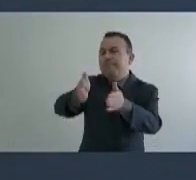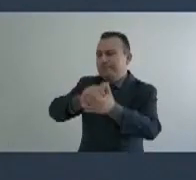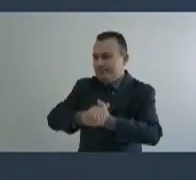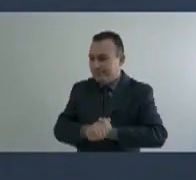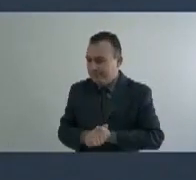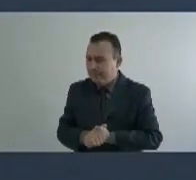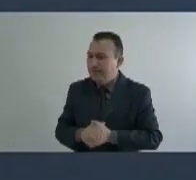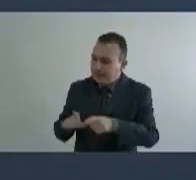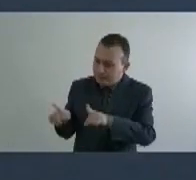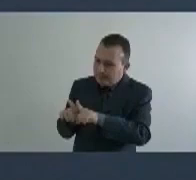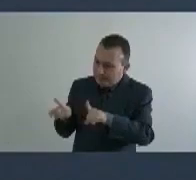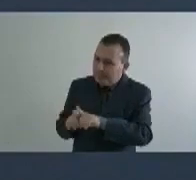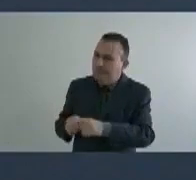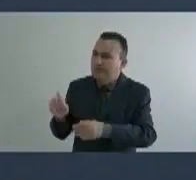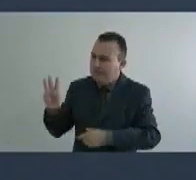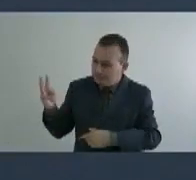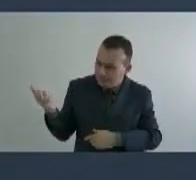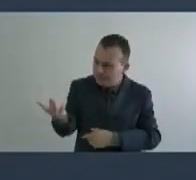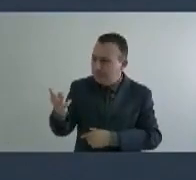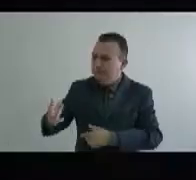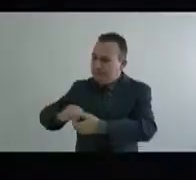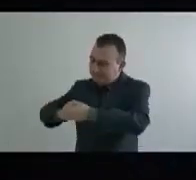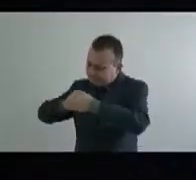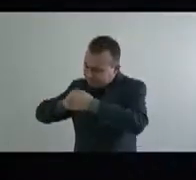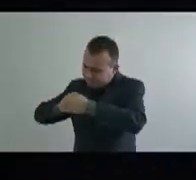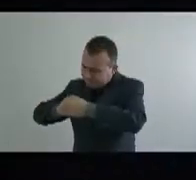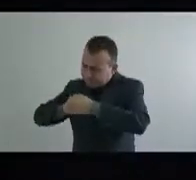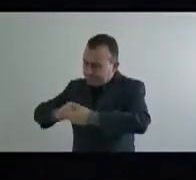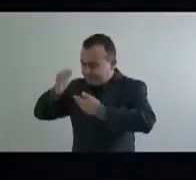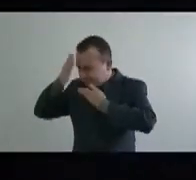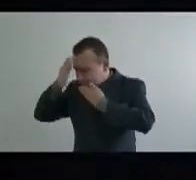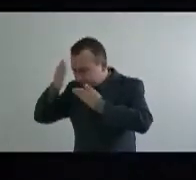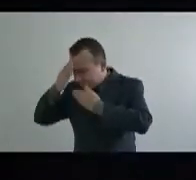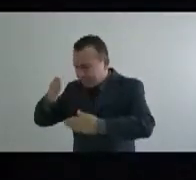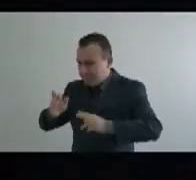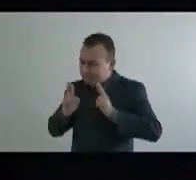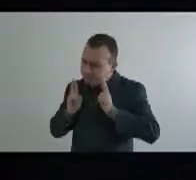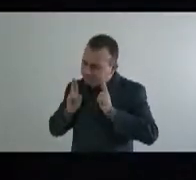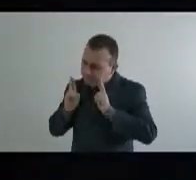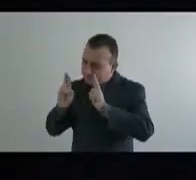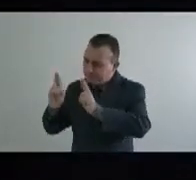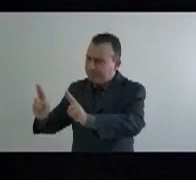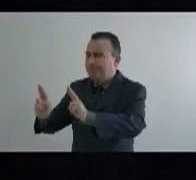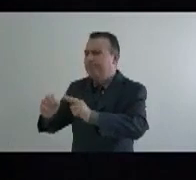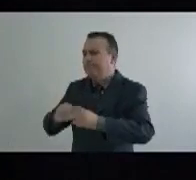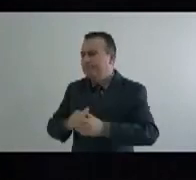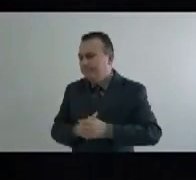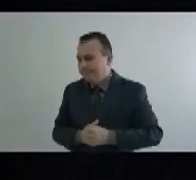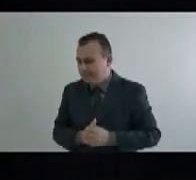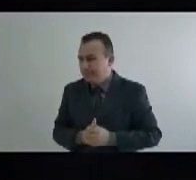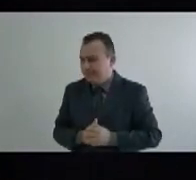igualmente saudados com muita gratidão, respeito e parabéns aos que dão